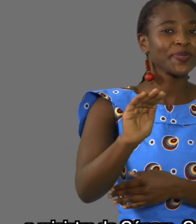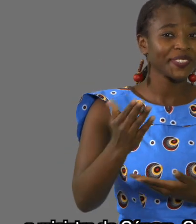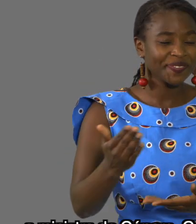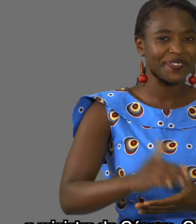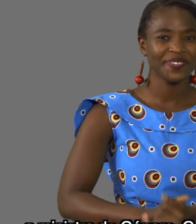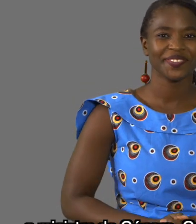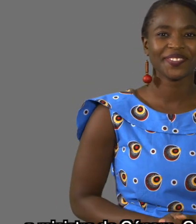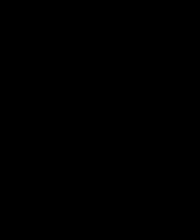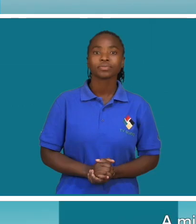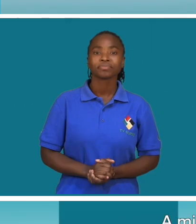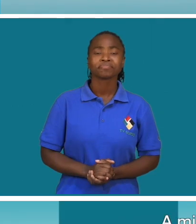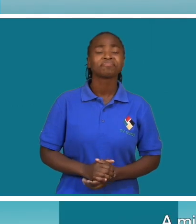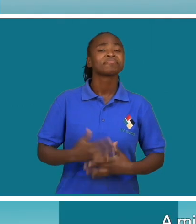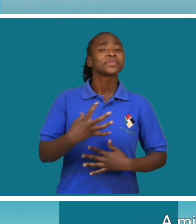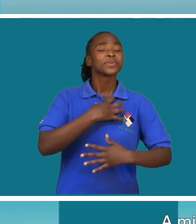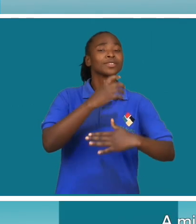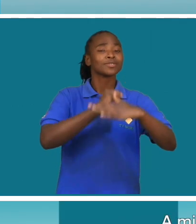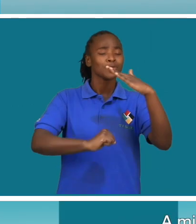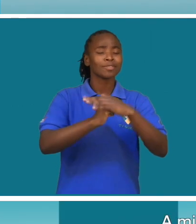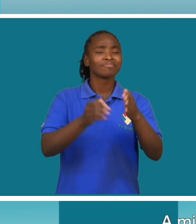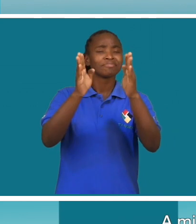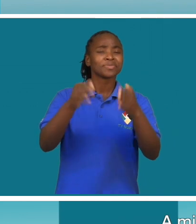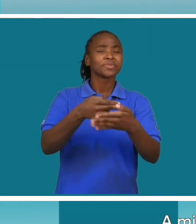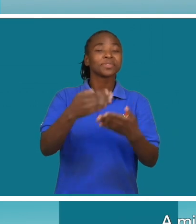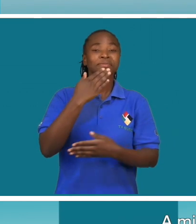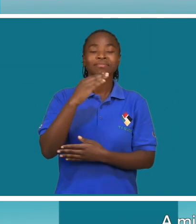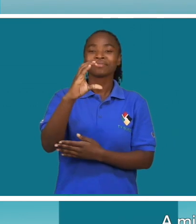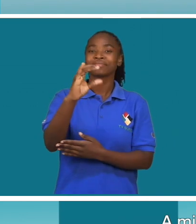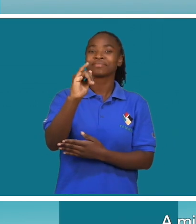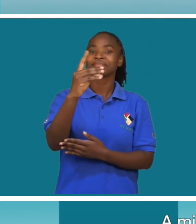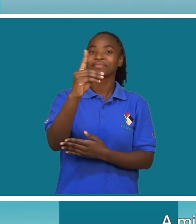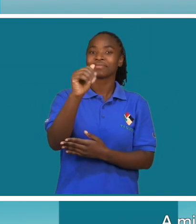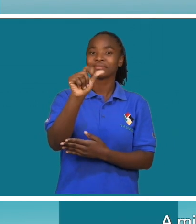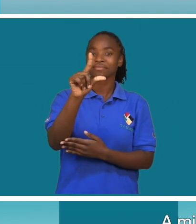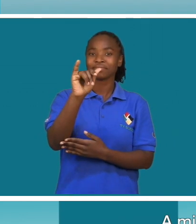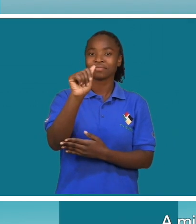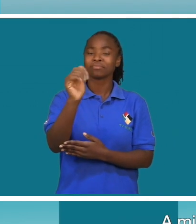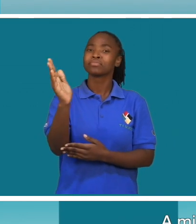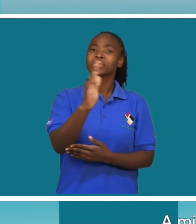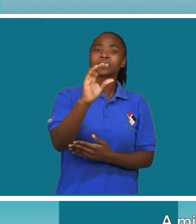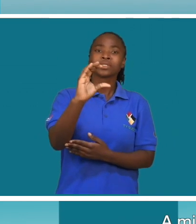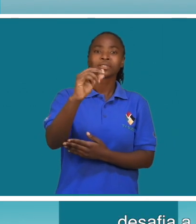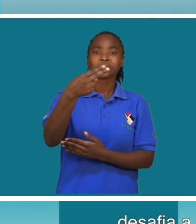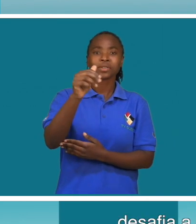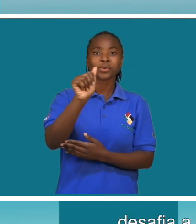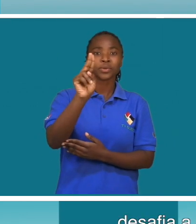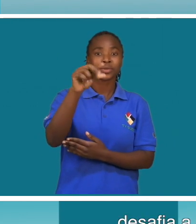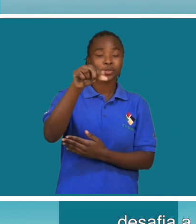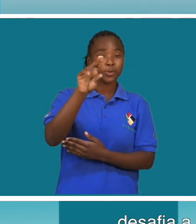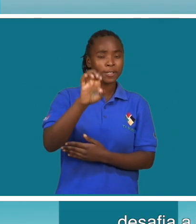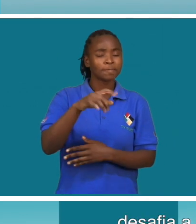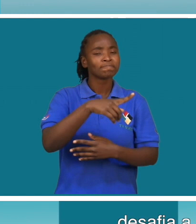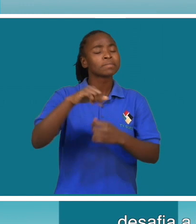Criança e Ação Social A ministra do Gênero Criança e Ação Social Cidália Chauque desafia a